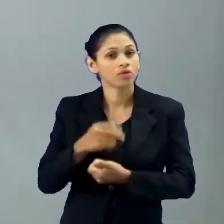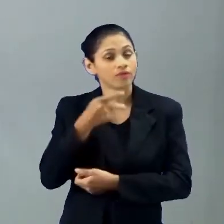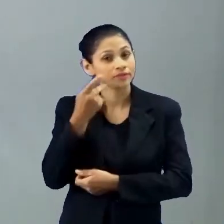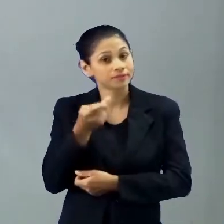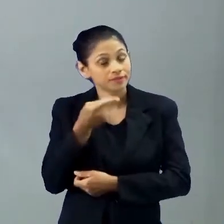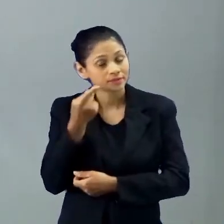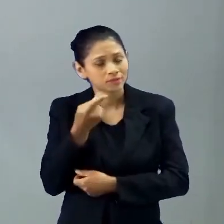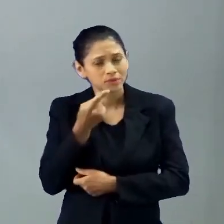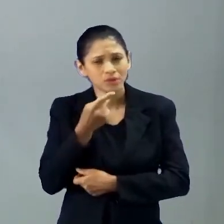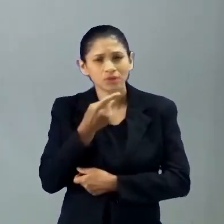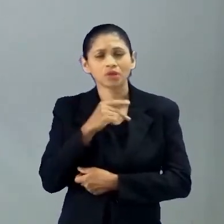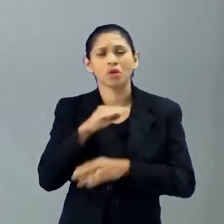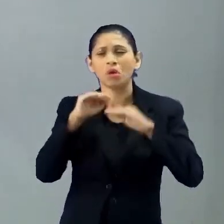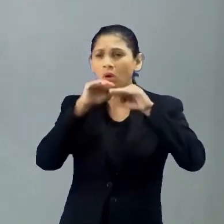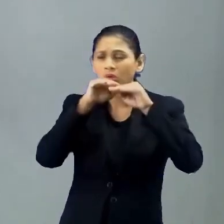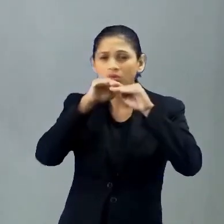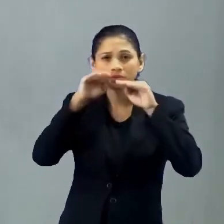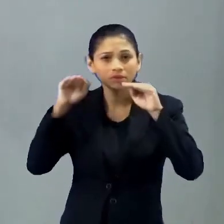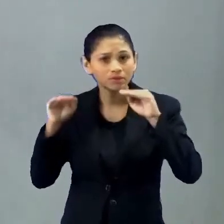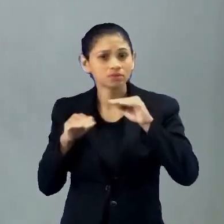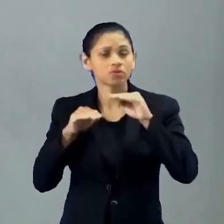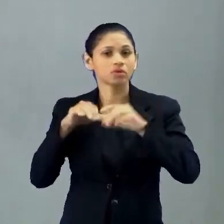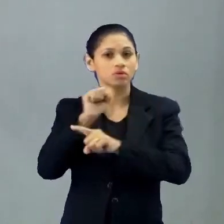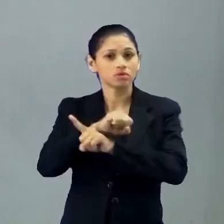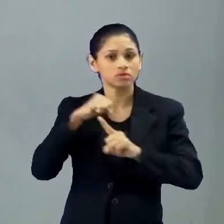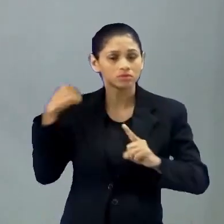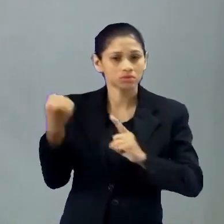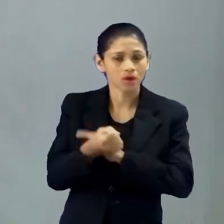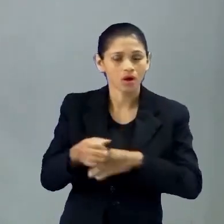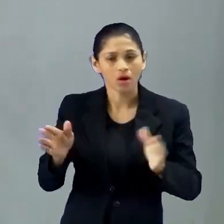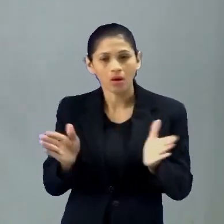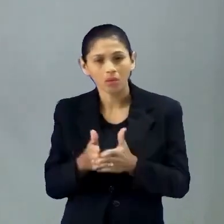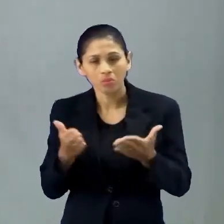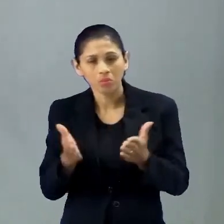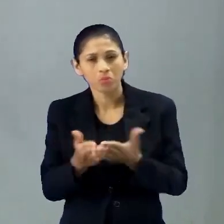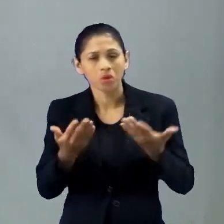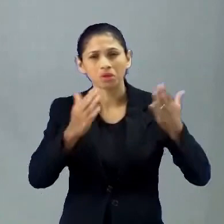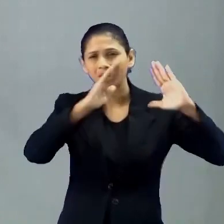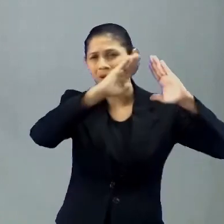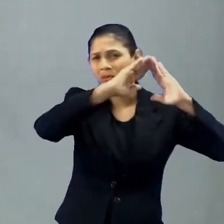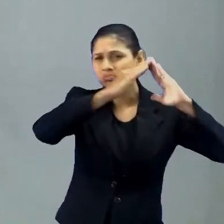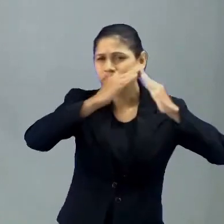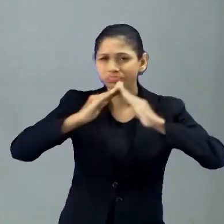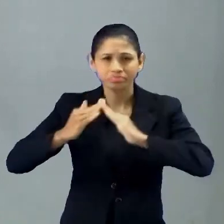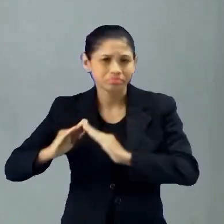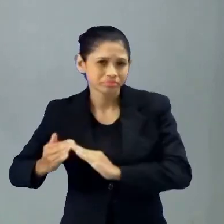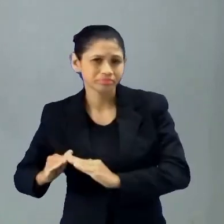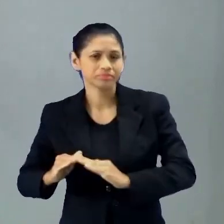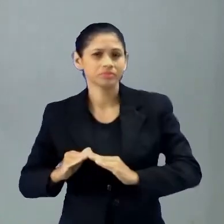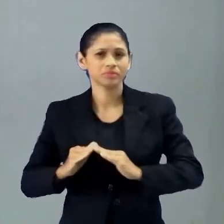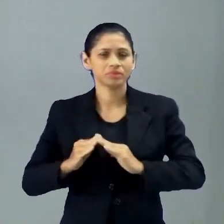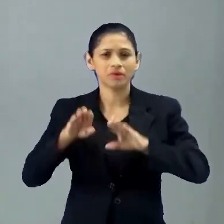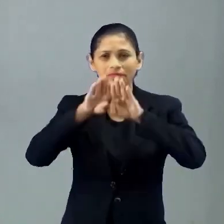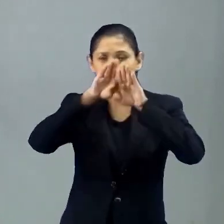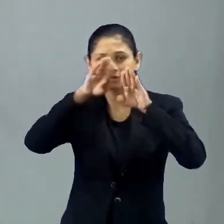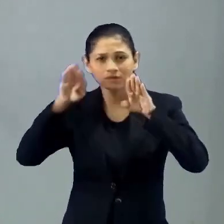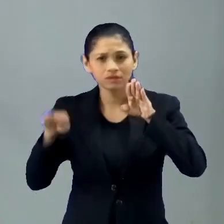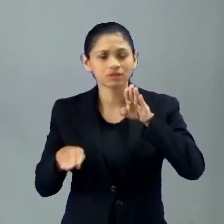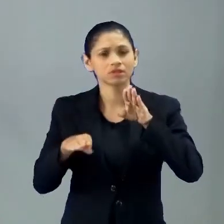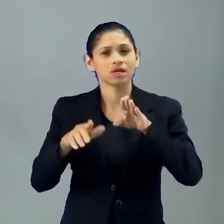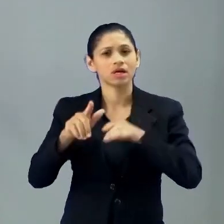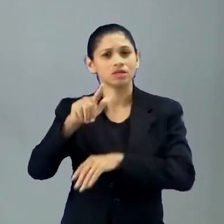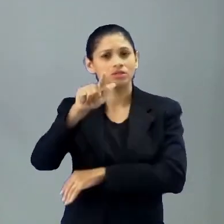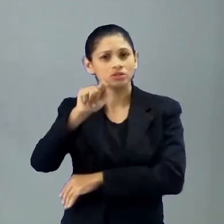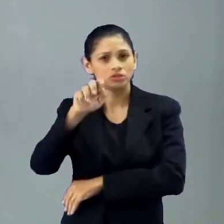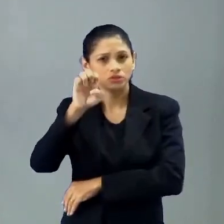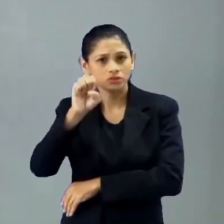desigualdade social, a pobreza, a precariedade das moradias, a desigualdade de gênero, a